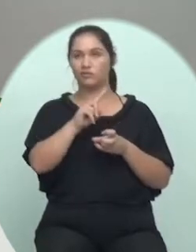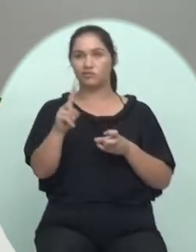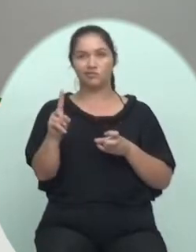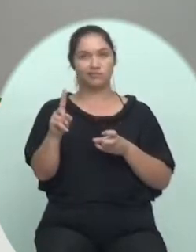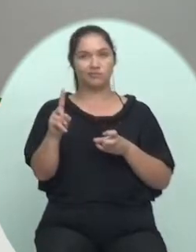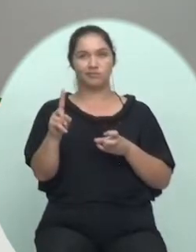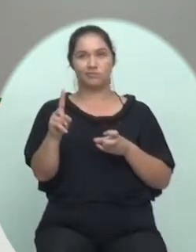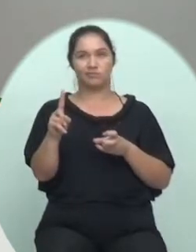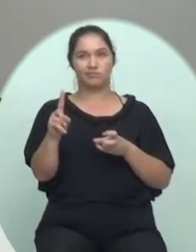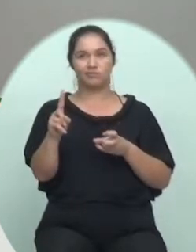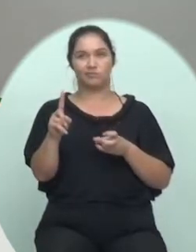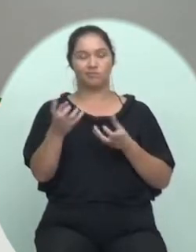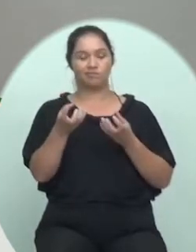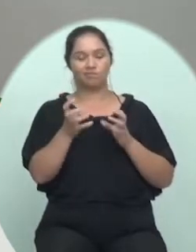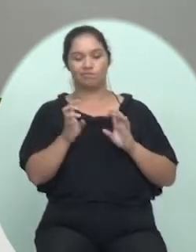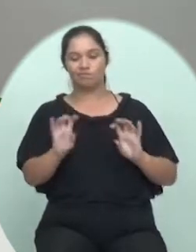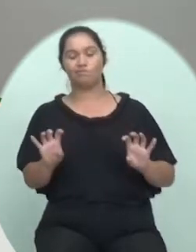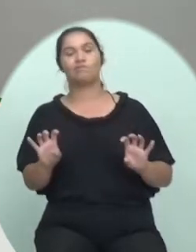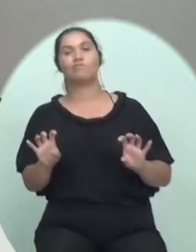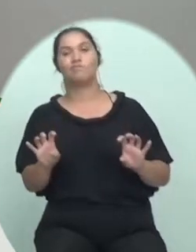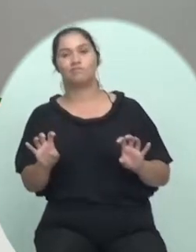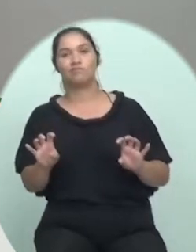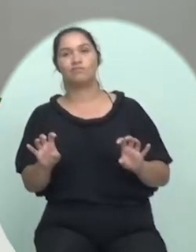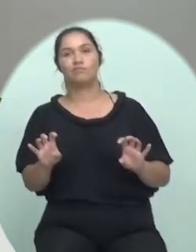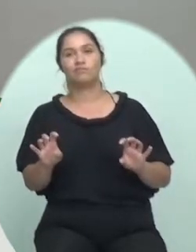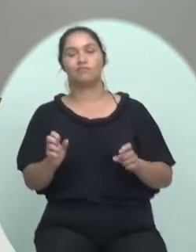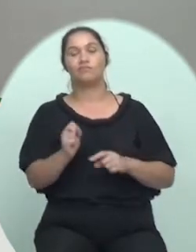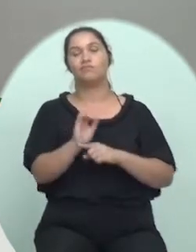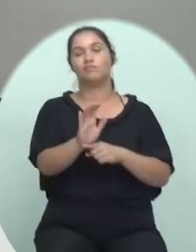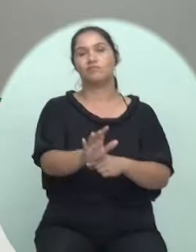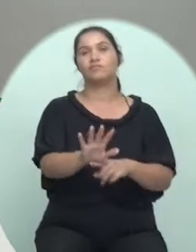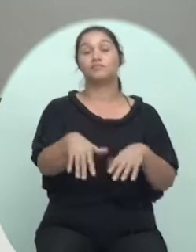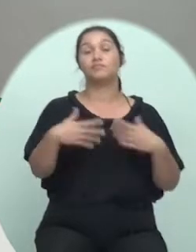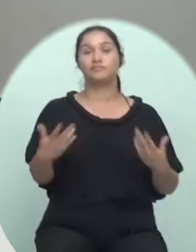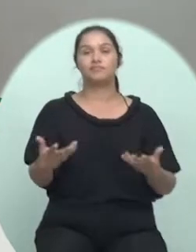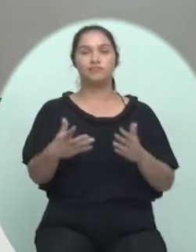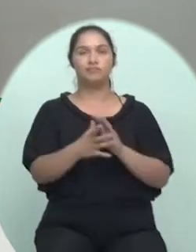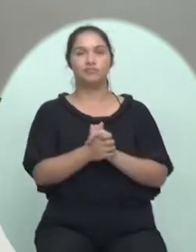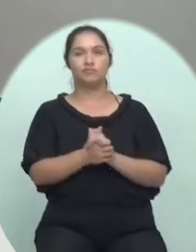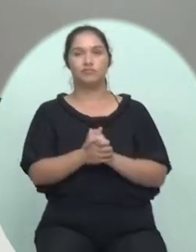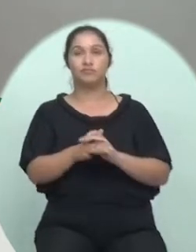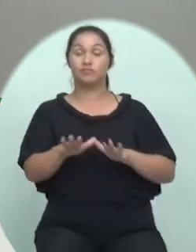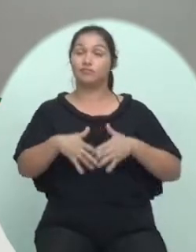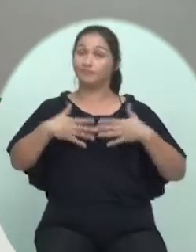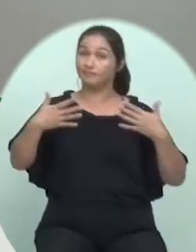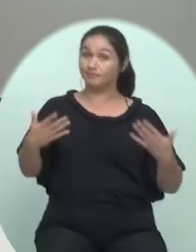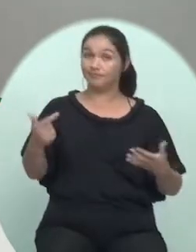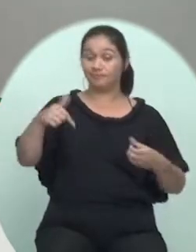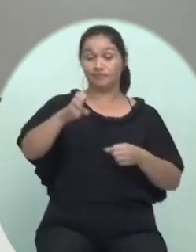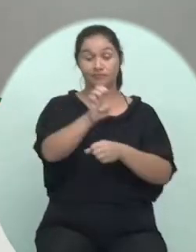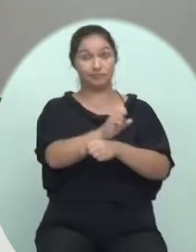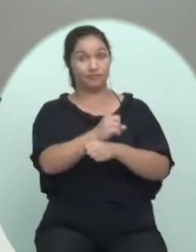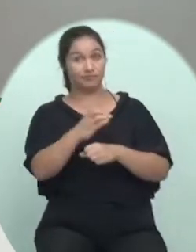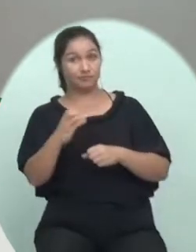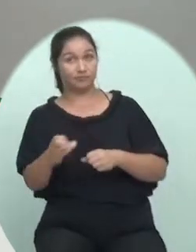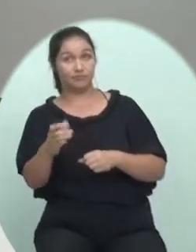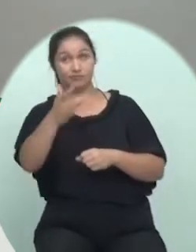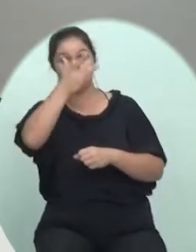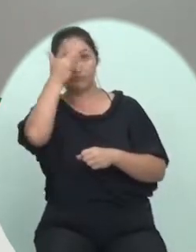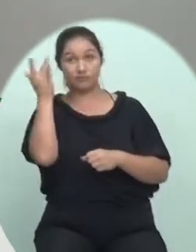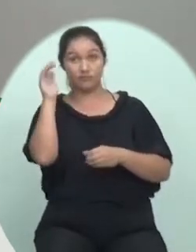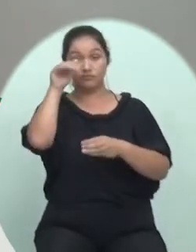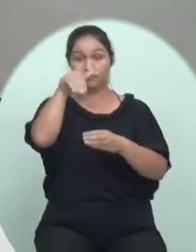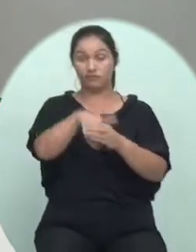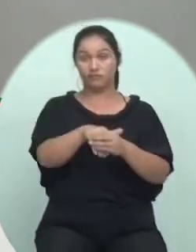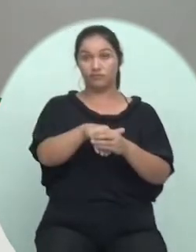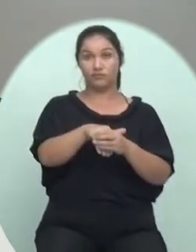da classe política, em detrimento de interesses coletivos. Assim, especialmente aqui em Santa Catarina, o eleitor deixou muito